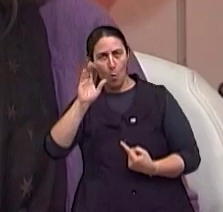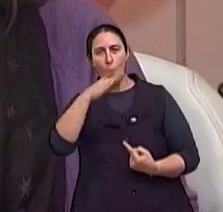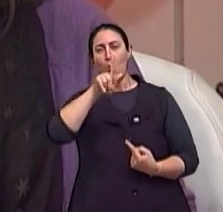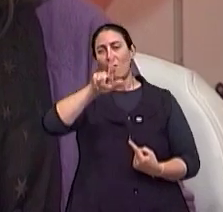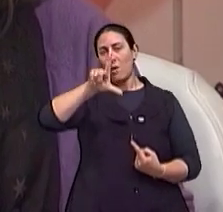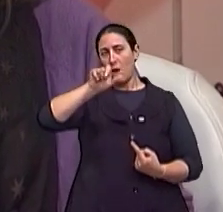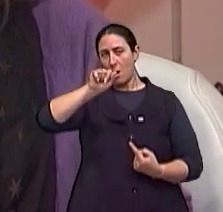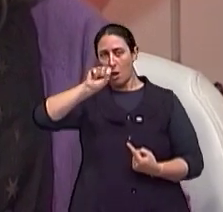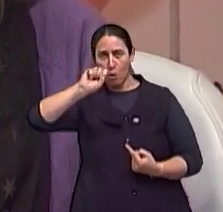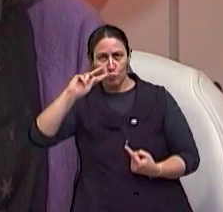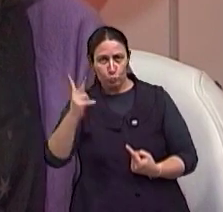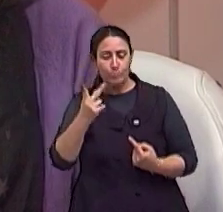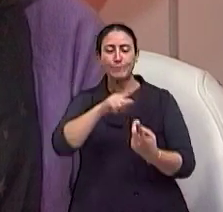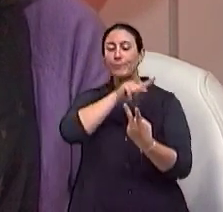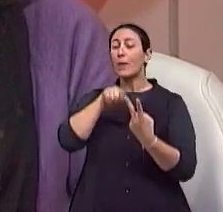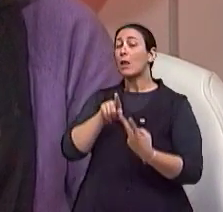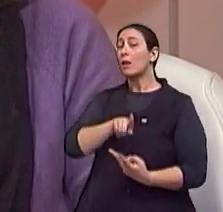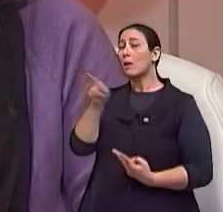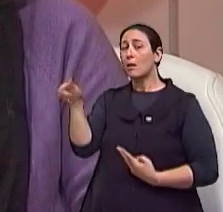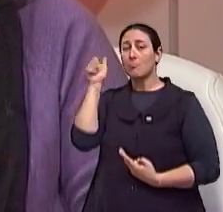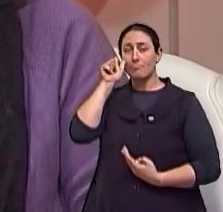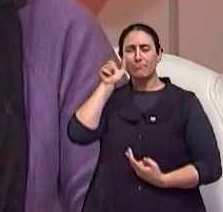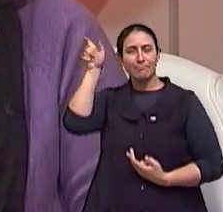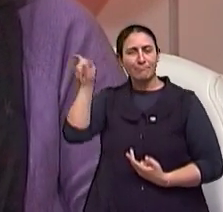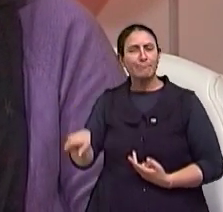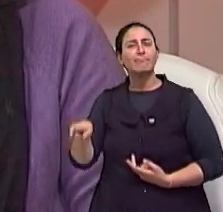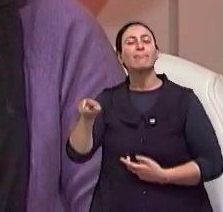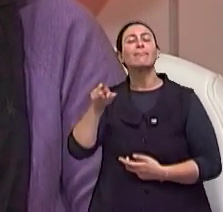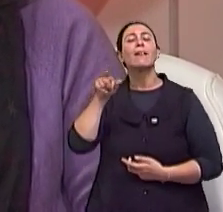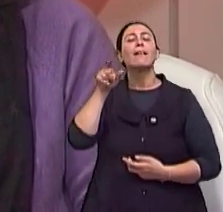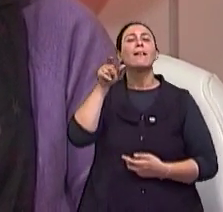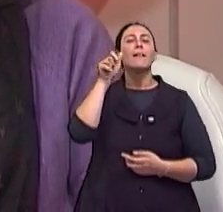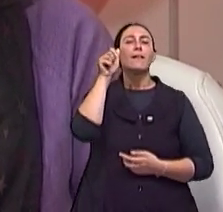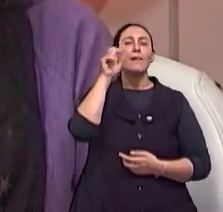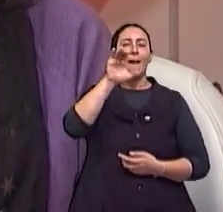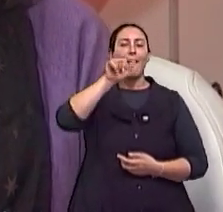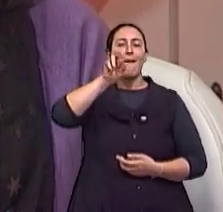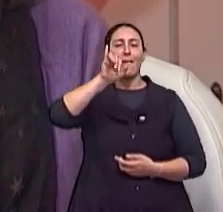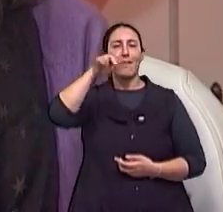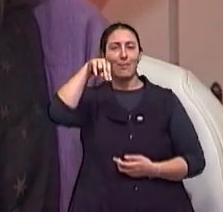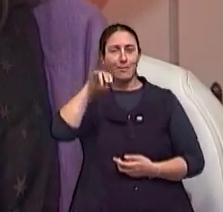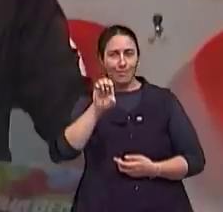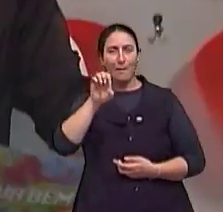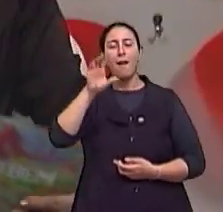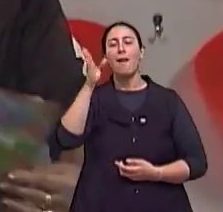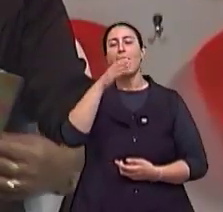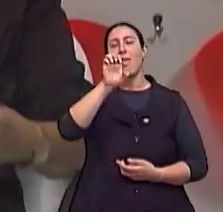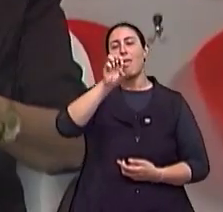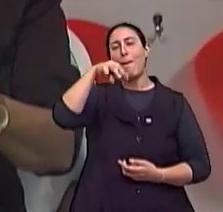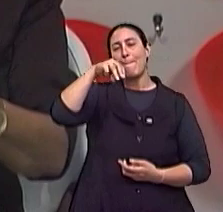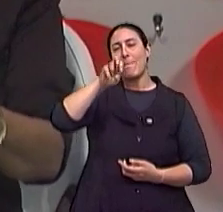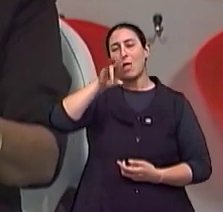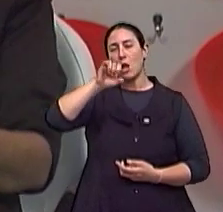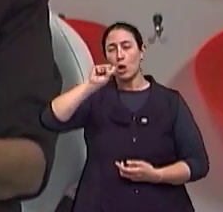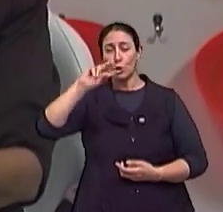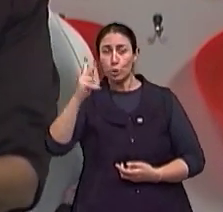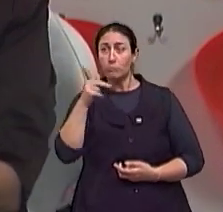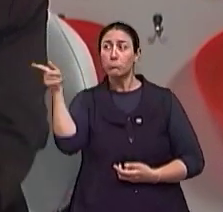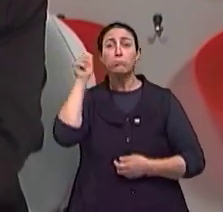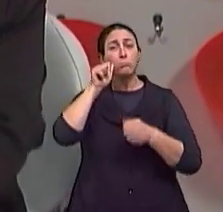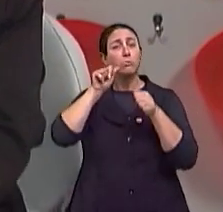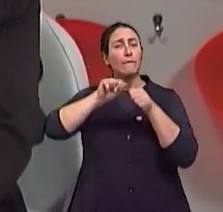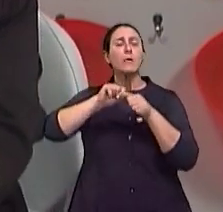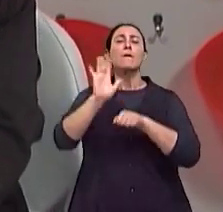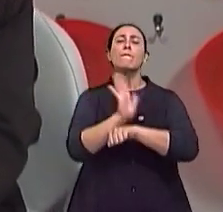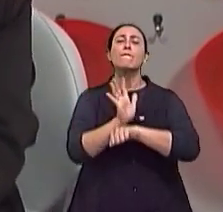a produtora do curta-metragem 3 vezes por semana, Karine Emmerich. E nós vamos voltar a